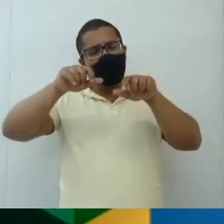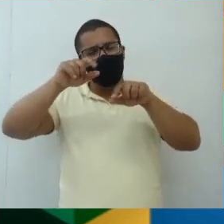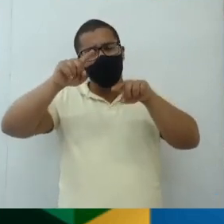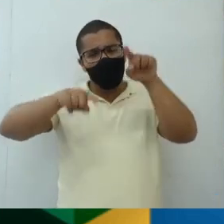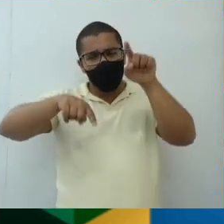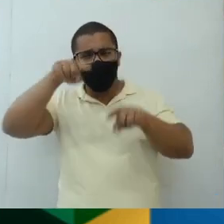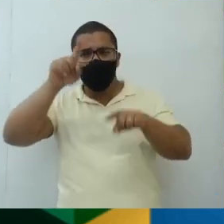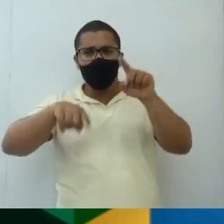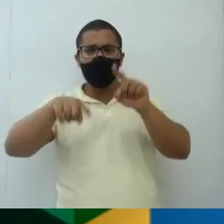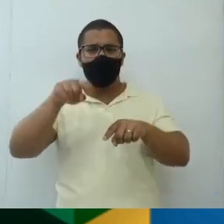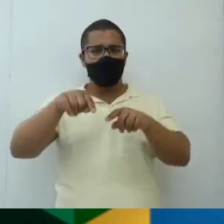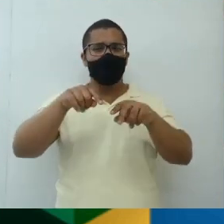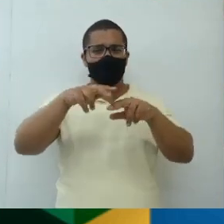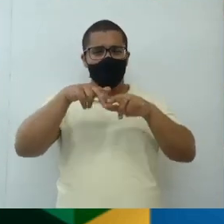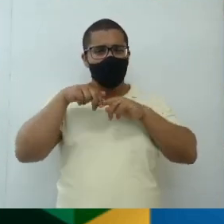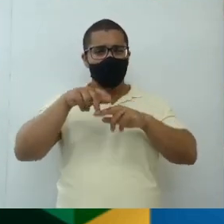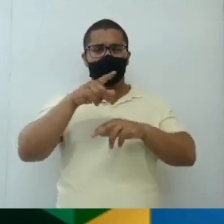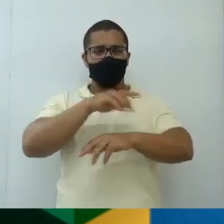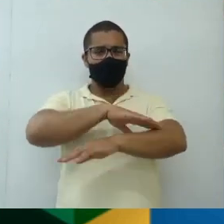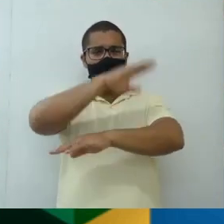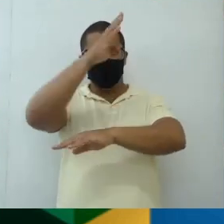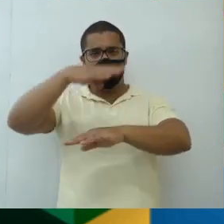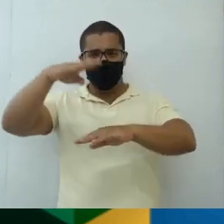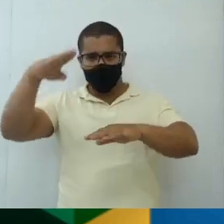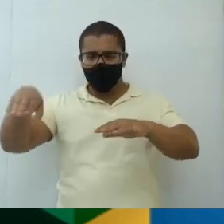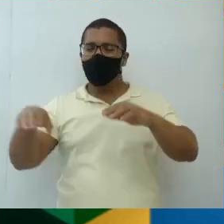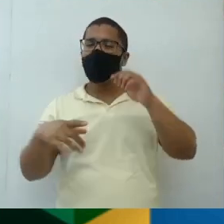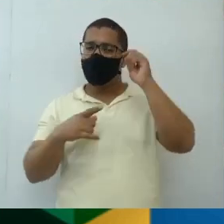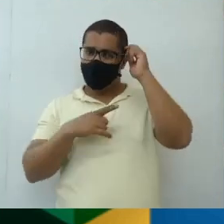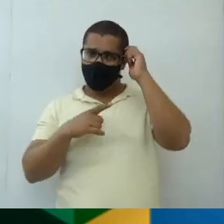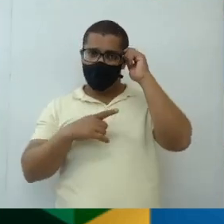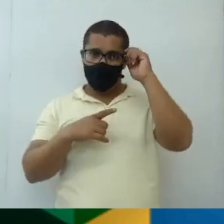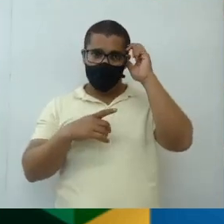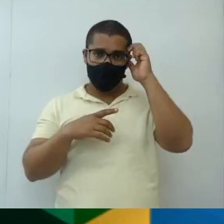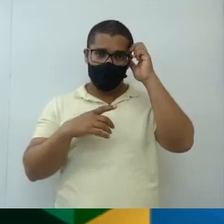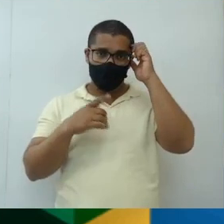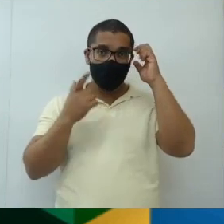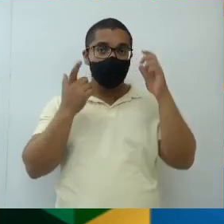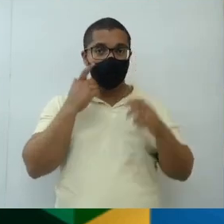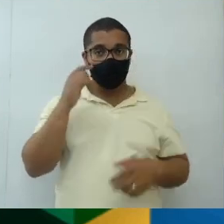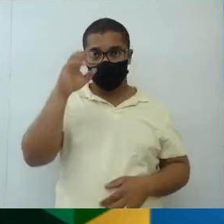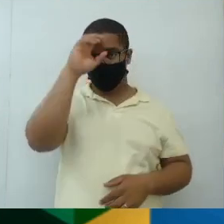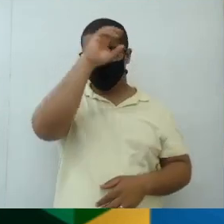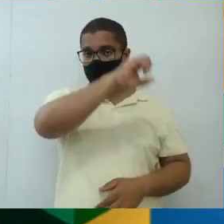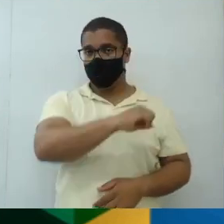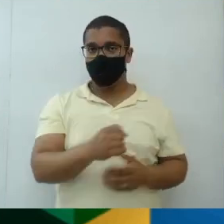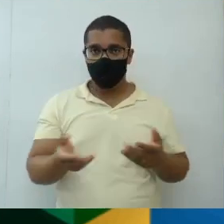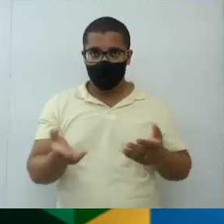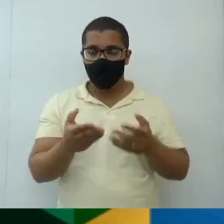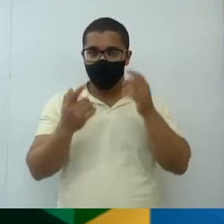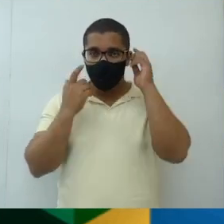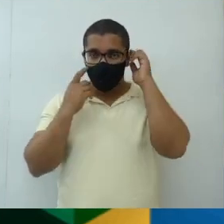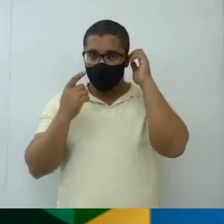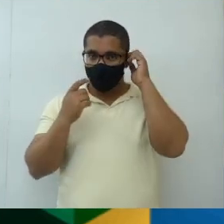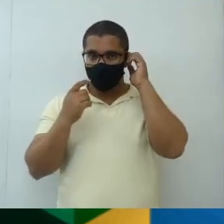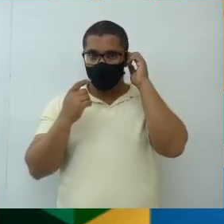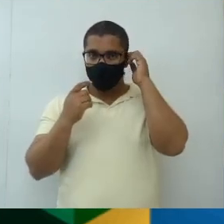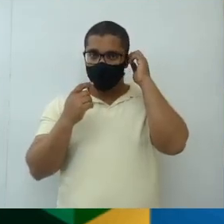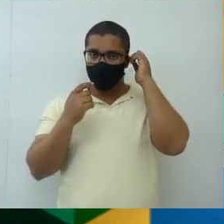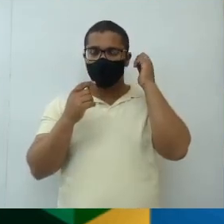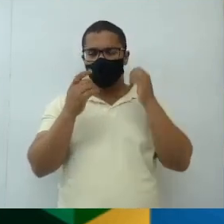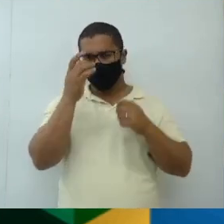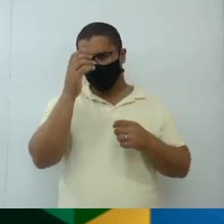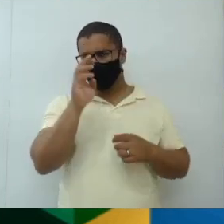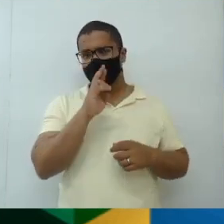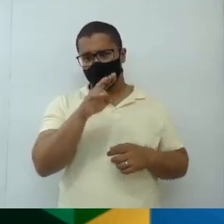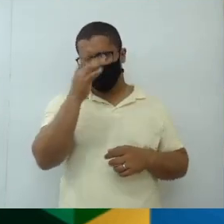qual é a questão que me vende uma bacia hidrográfica em outra bacia hidrográfica vamos lá vamos ver vou tá difícil não o